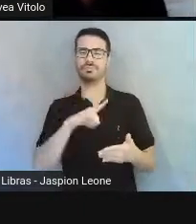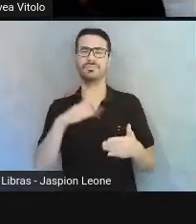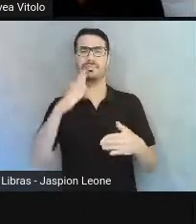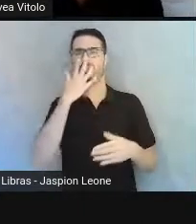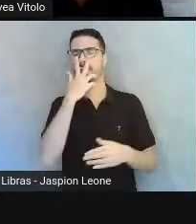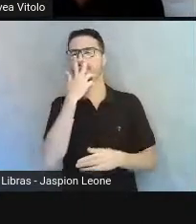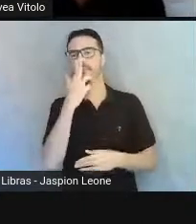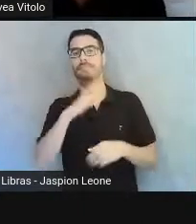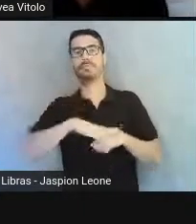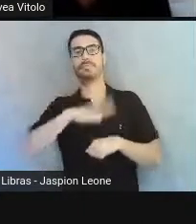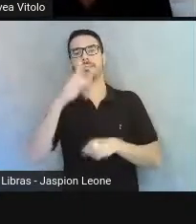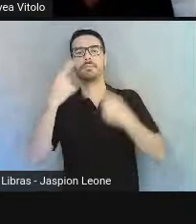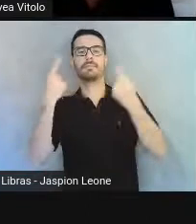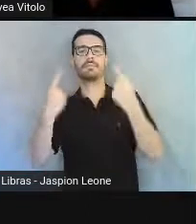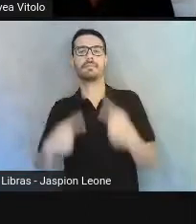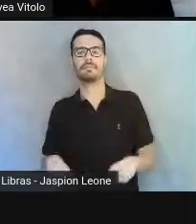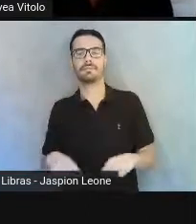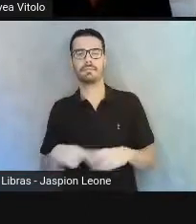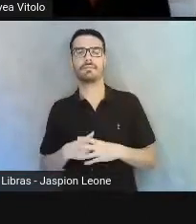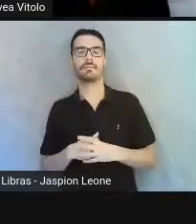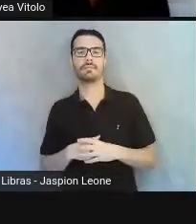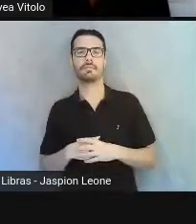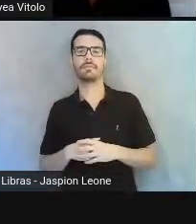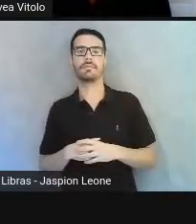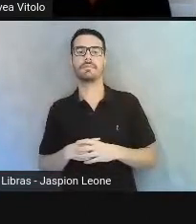conflituosa, tende a haver